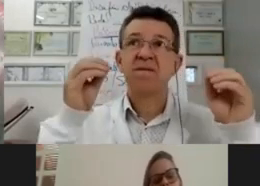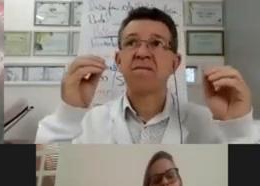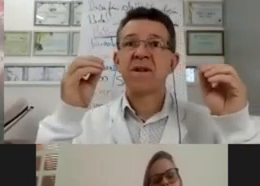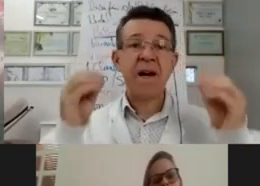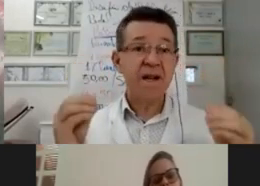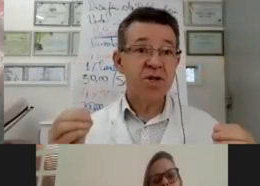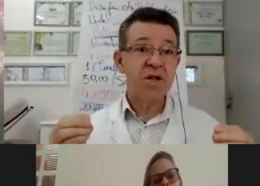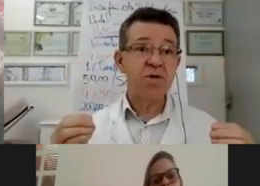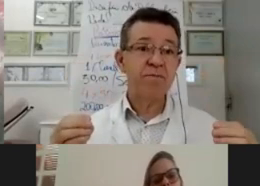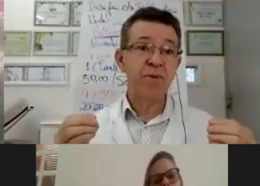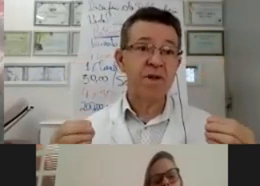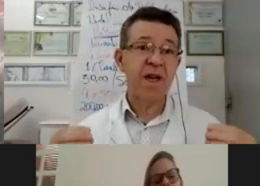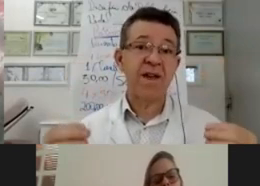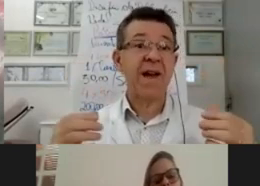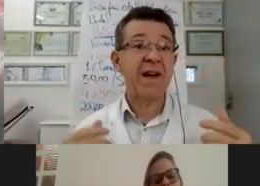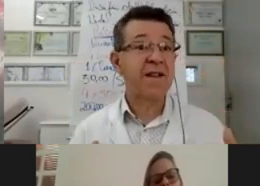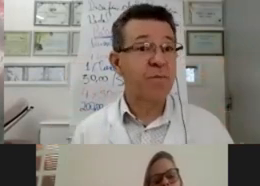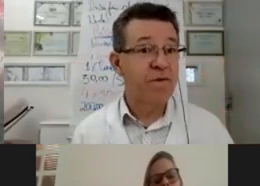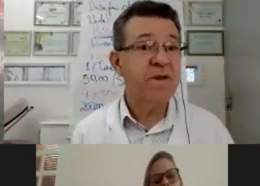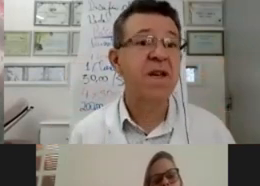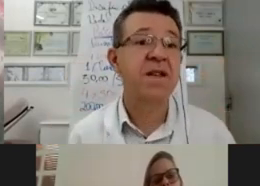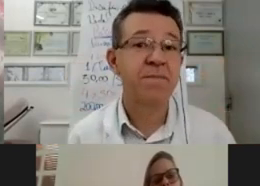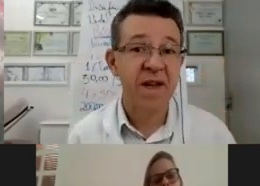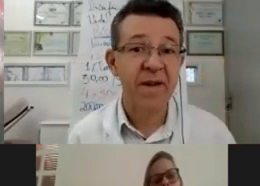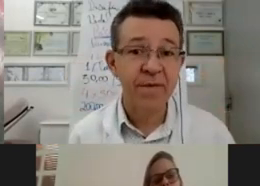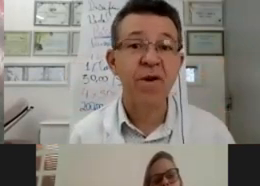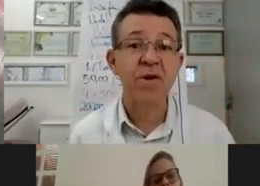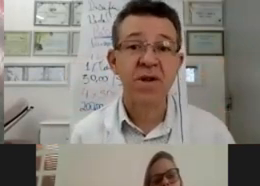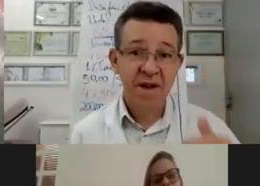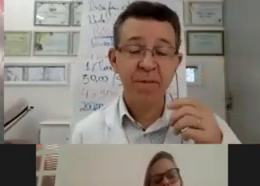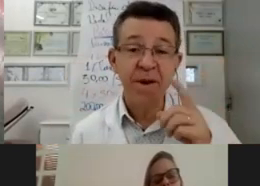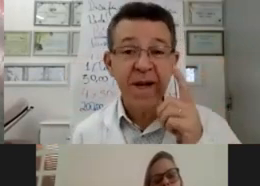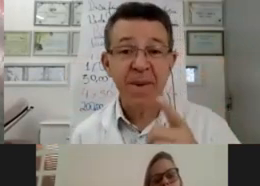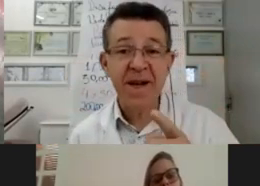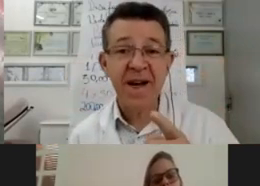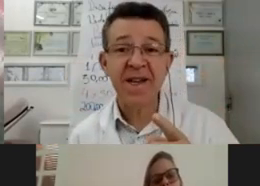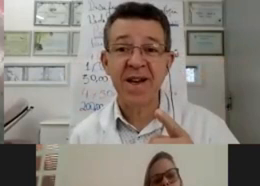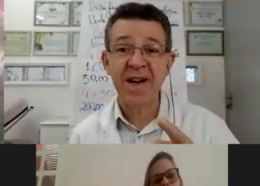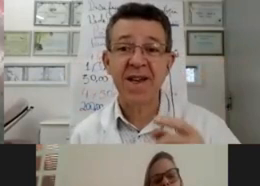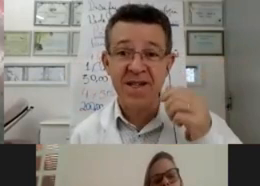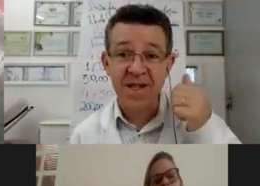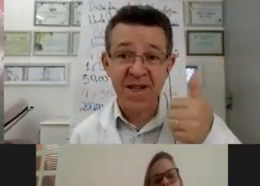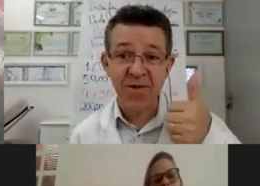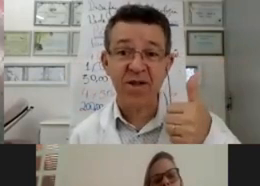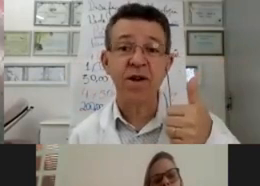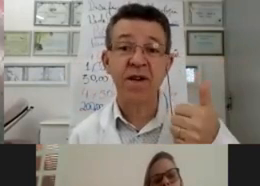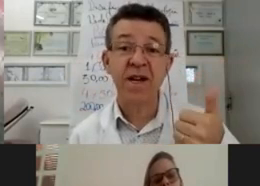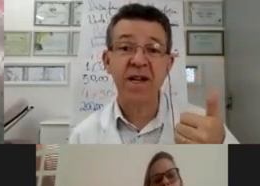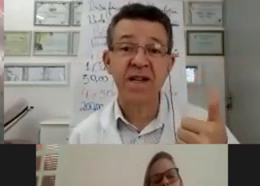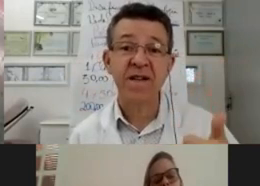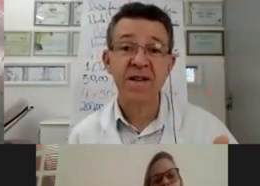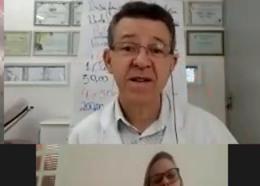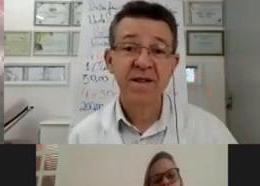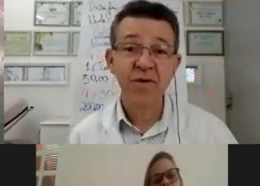é garantido por quem? Ele é garantido por vocês, para quem vai para o front. Vou perguntar para a Ana Karina. Ana Karina, você está dando retorno,